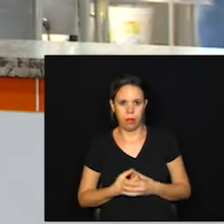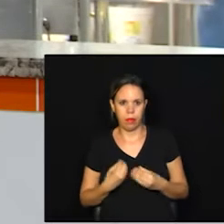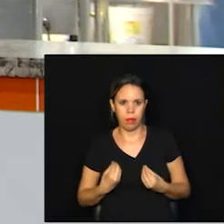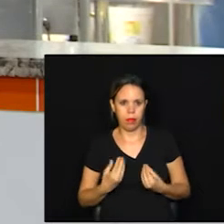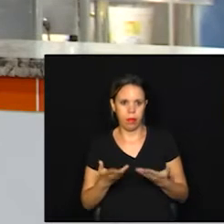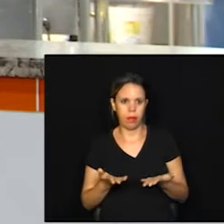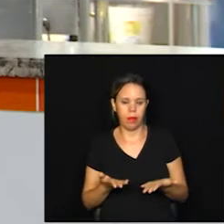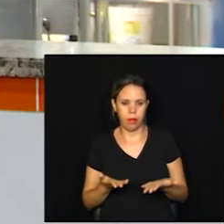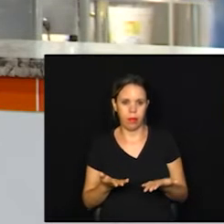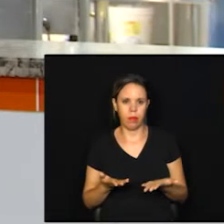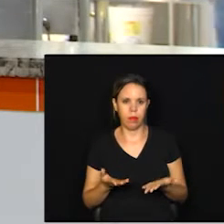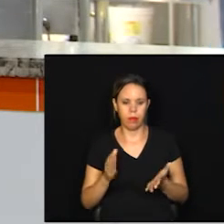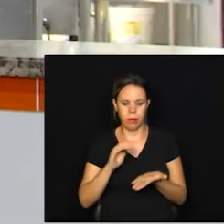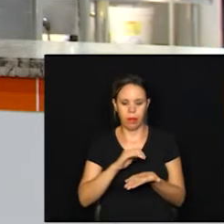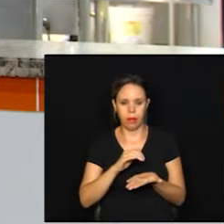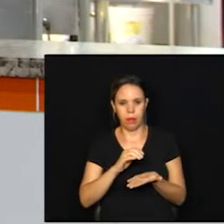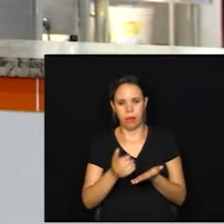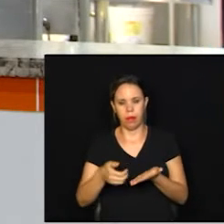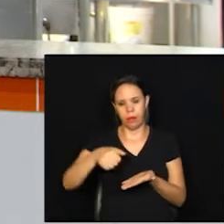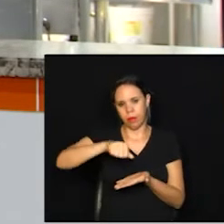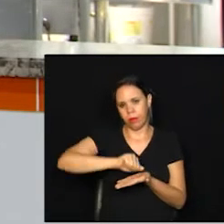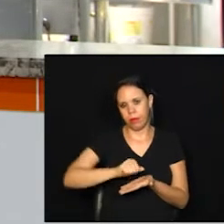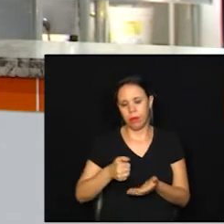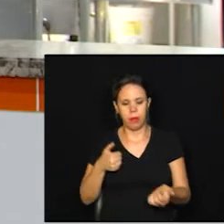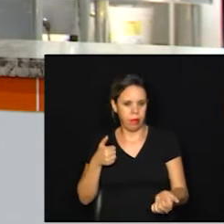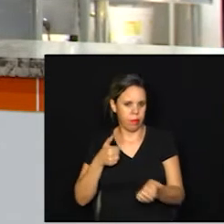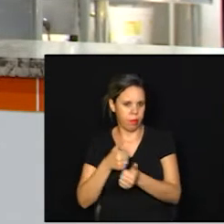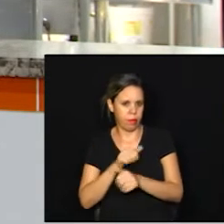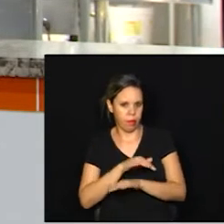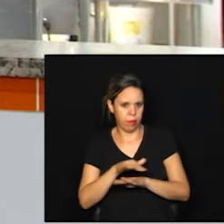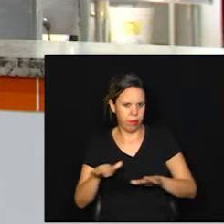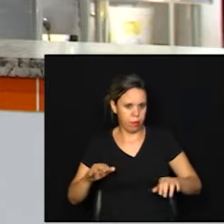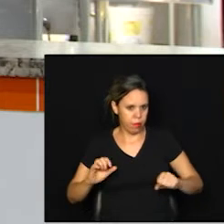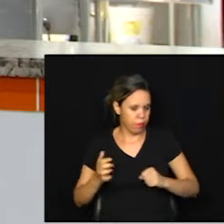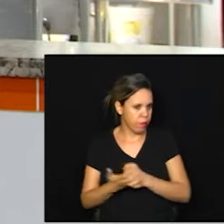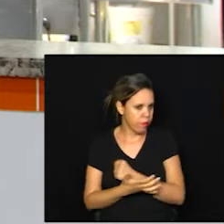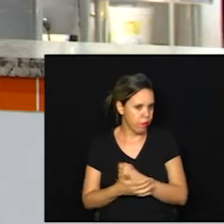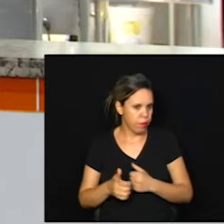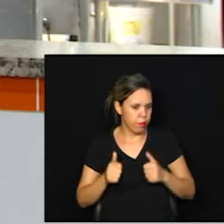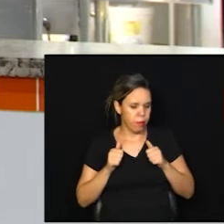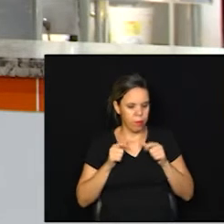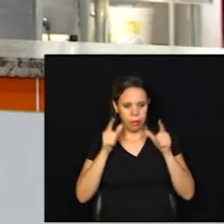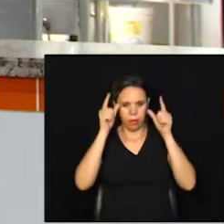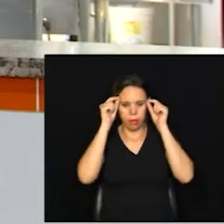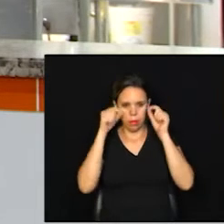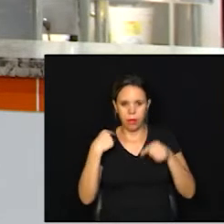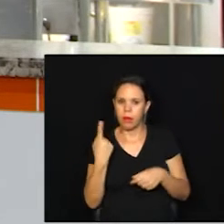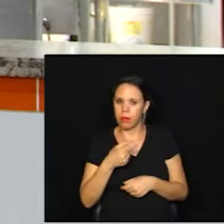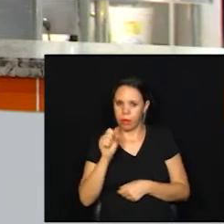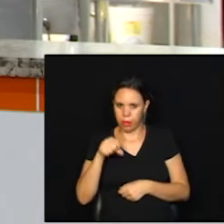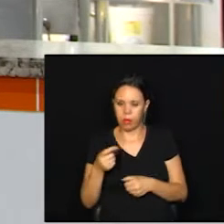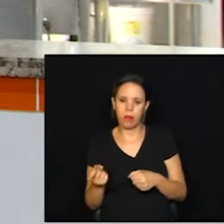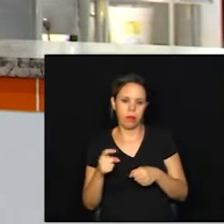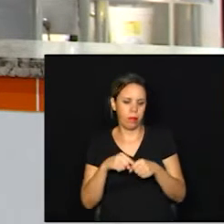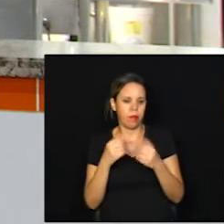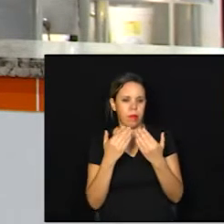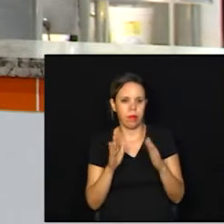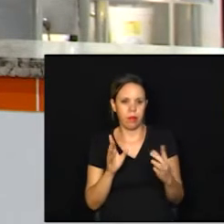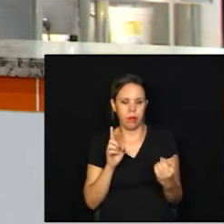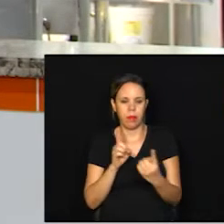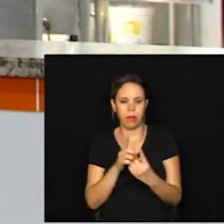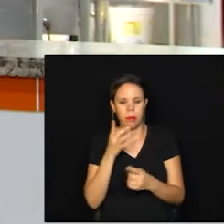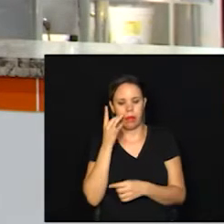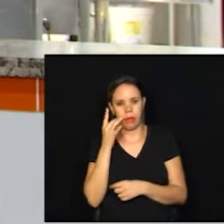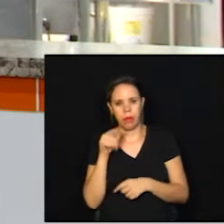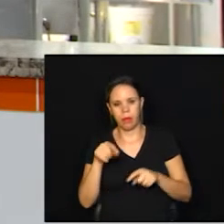entregue por meio de marmitas. Mas em breve, assim que a pandemia der um sossego, aí sim vai retomar o atendimento